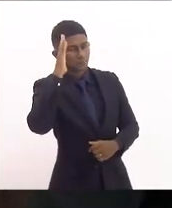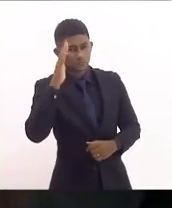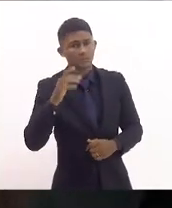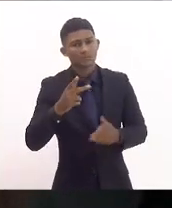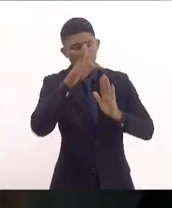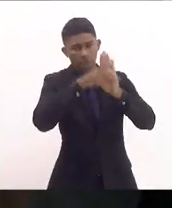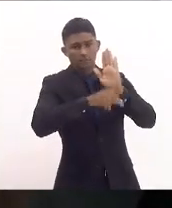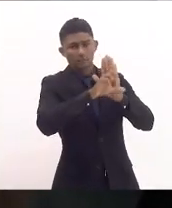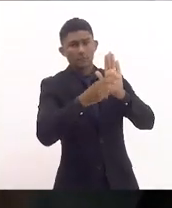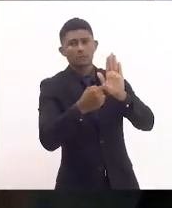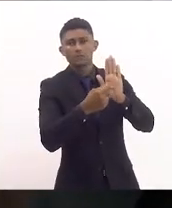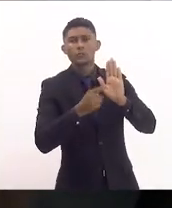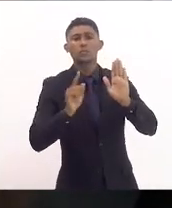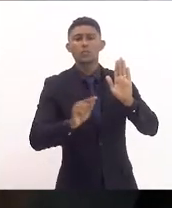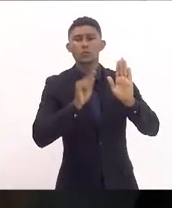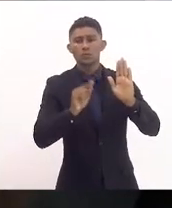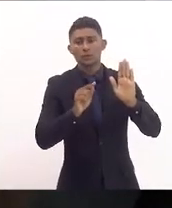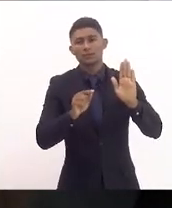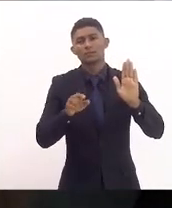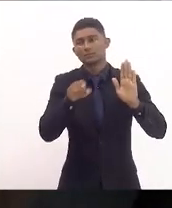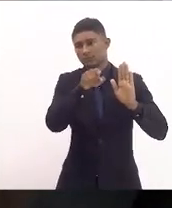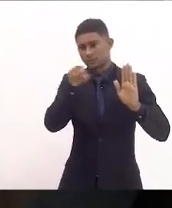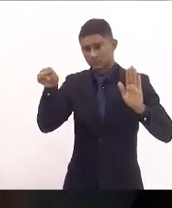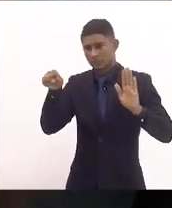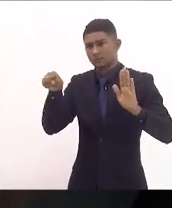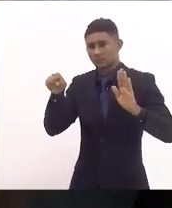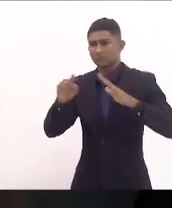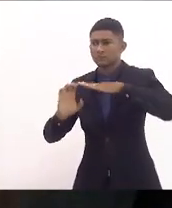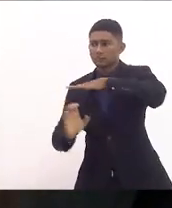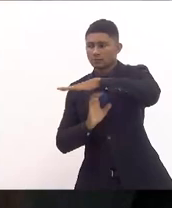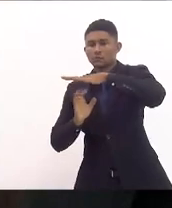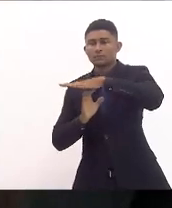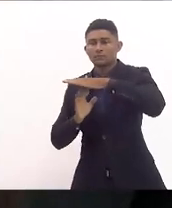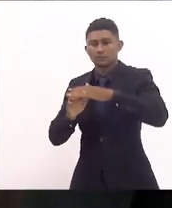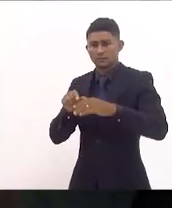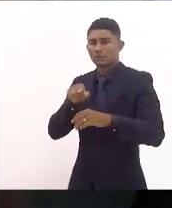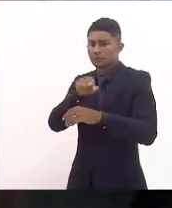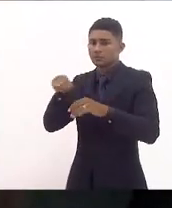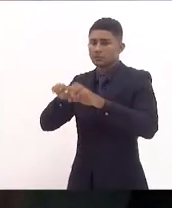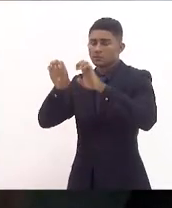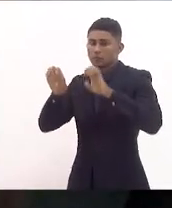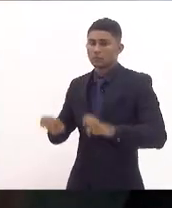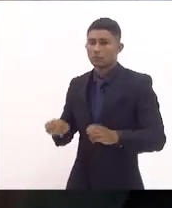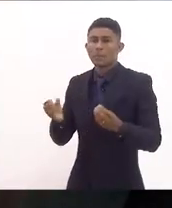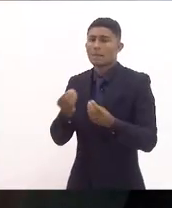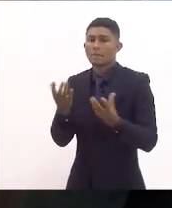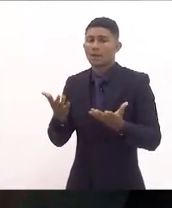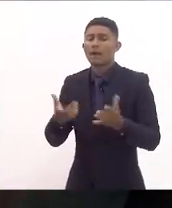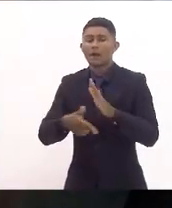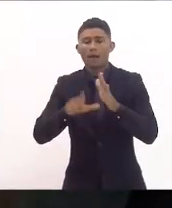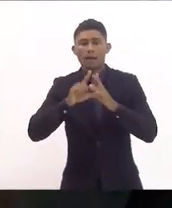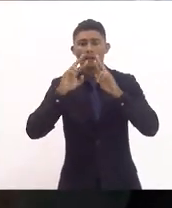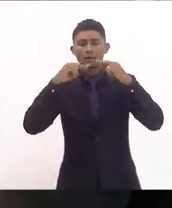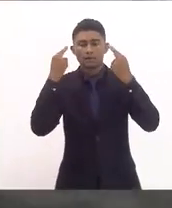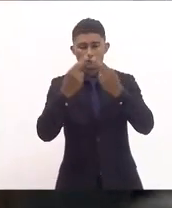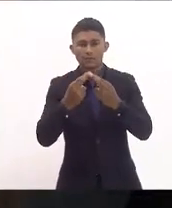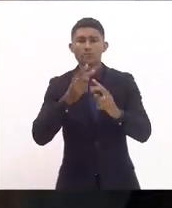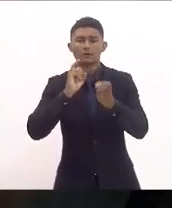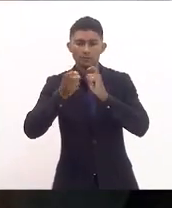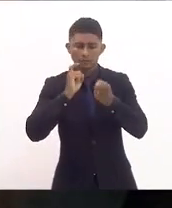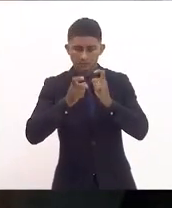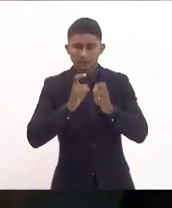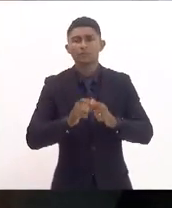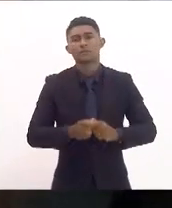quando tiver um projeto desse que abale a estrutura financeira e econômica para dar oportunidade tem uma audiência pública quando a gente se